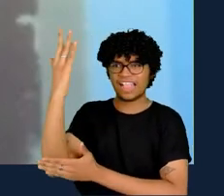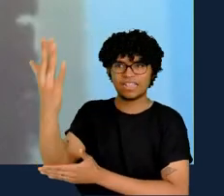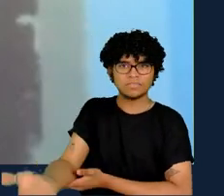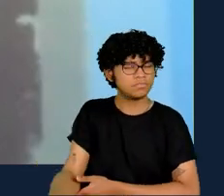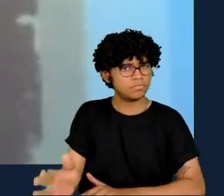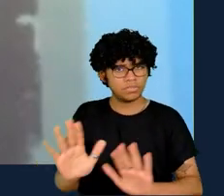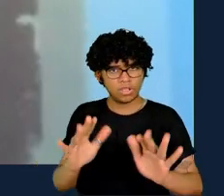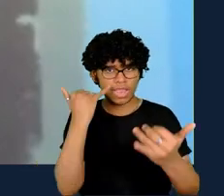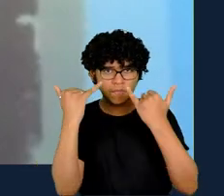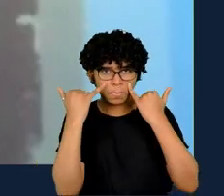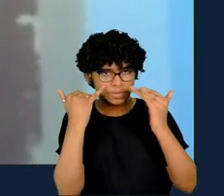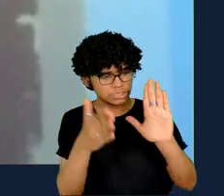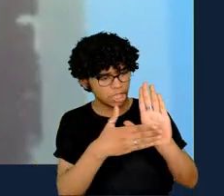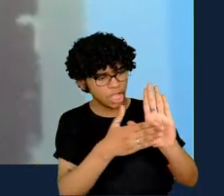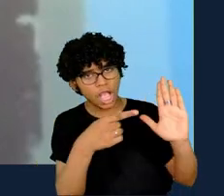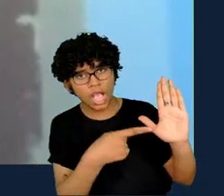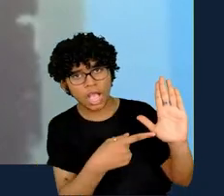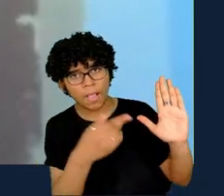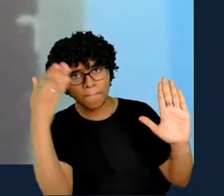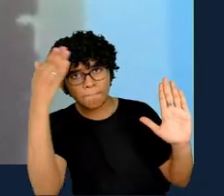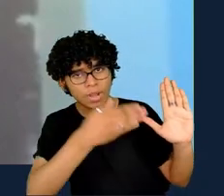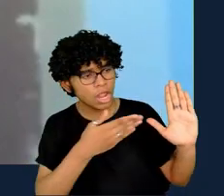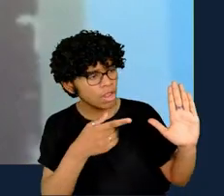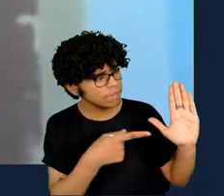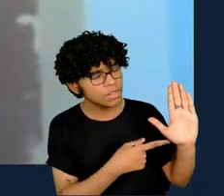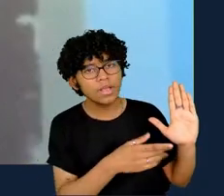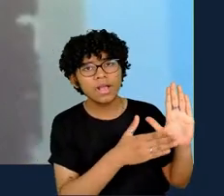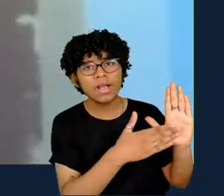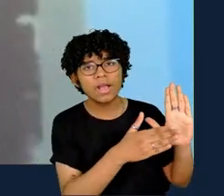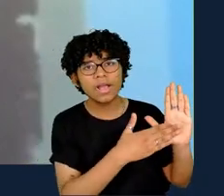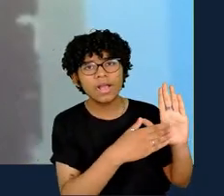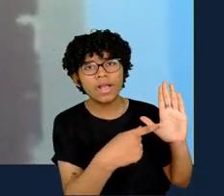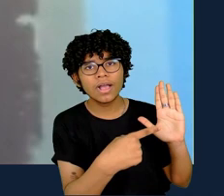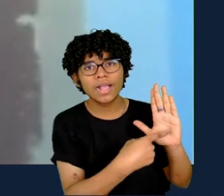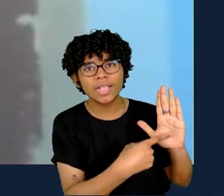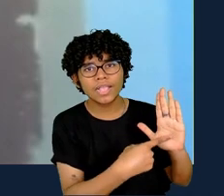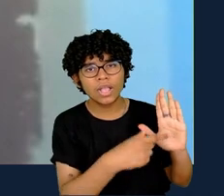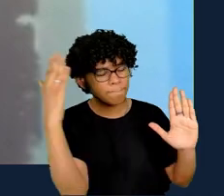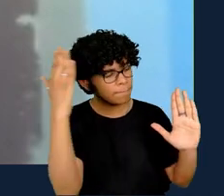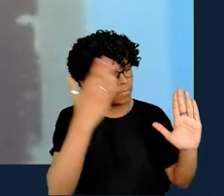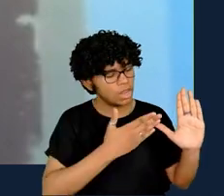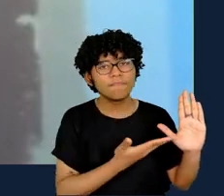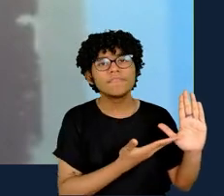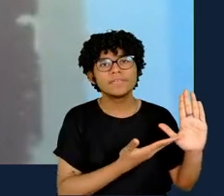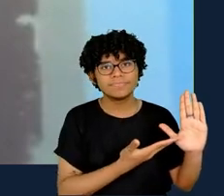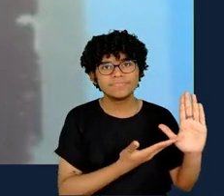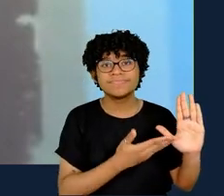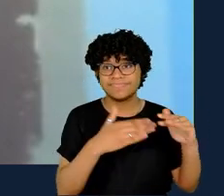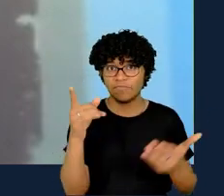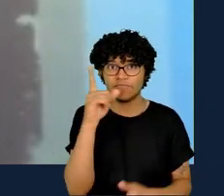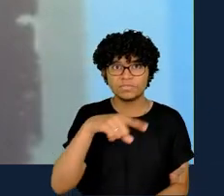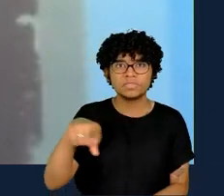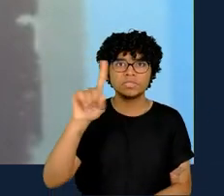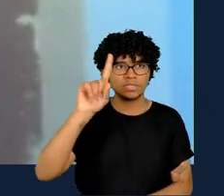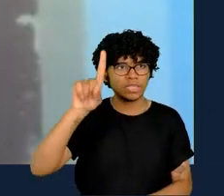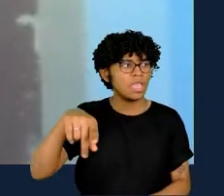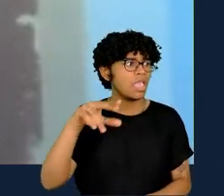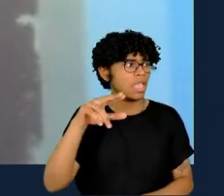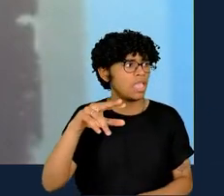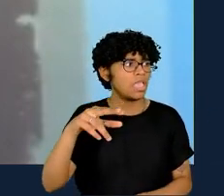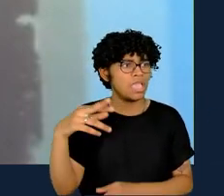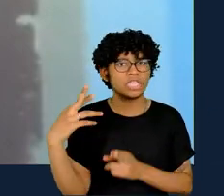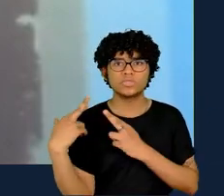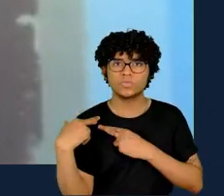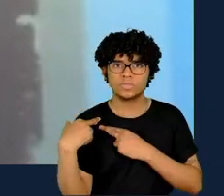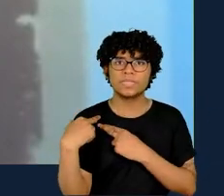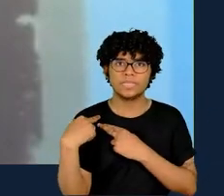informações e comprovam o contrário. Então, vocês se tornam uma ferramenta muito importante nesse mundo de dados, né?